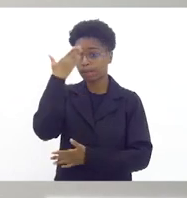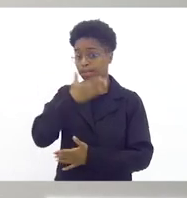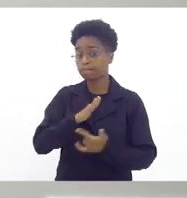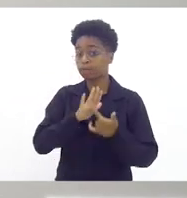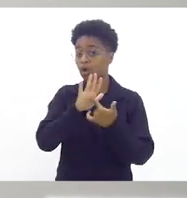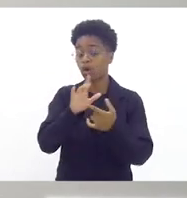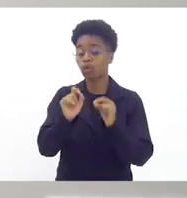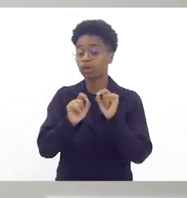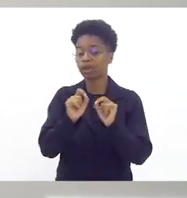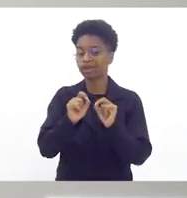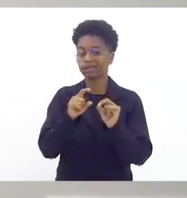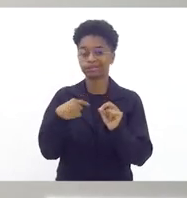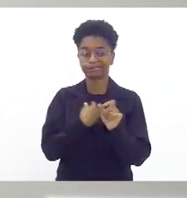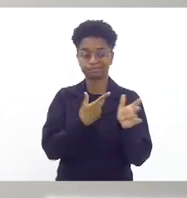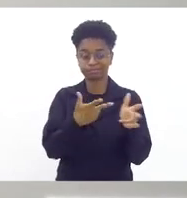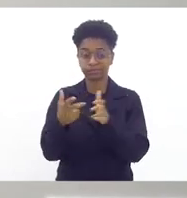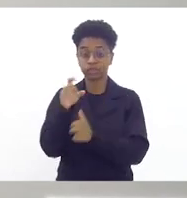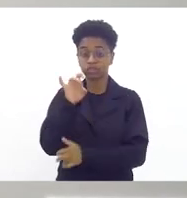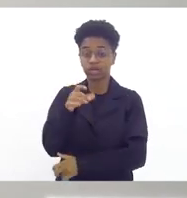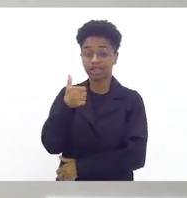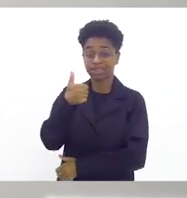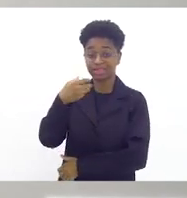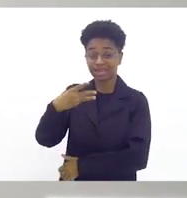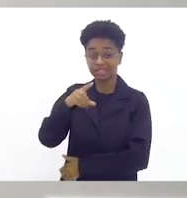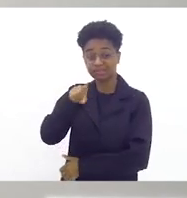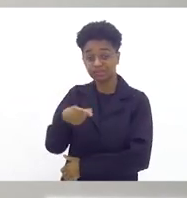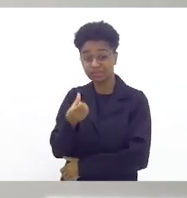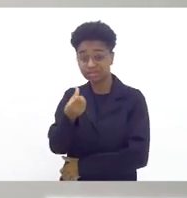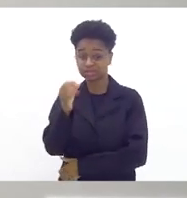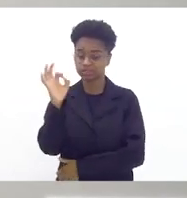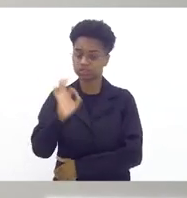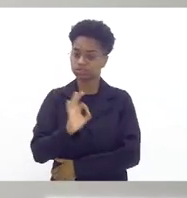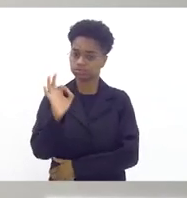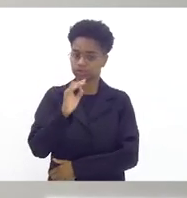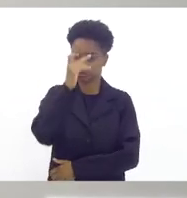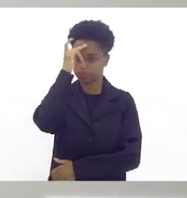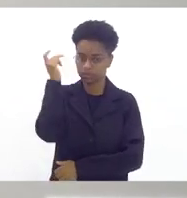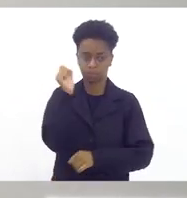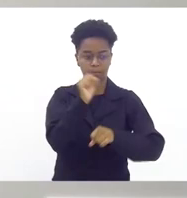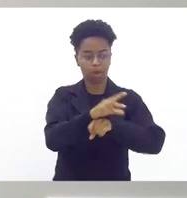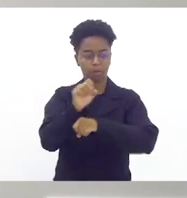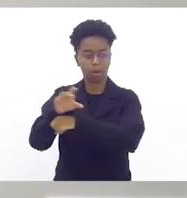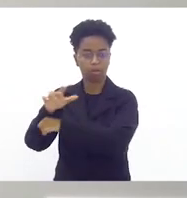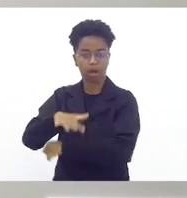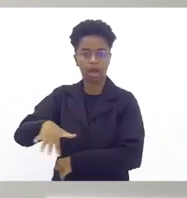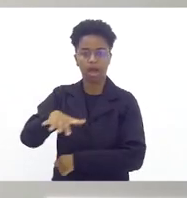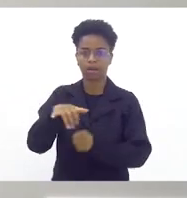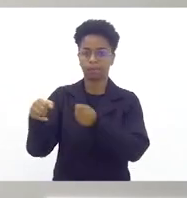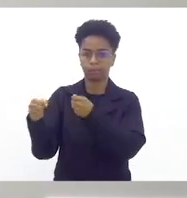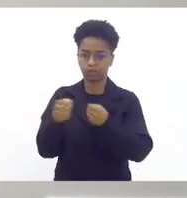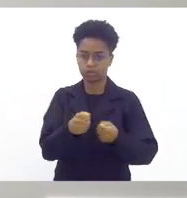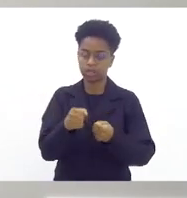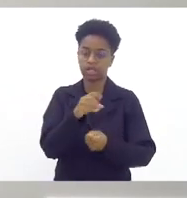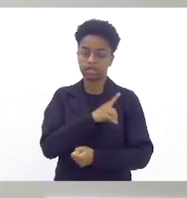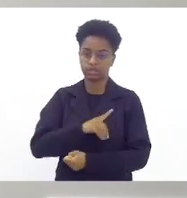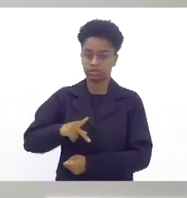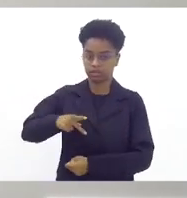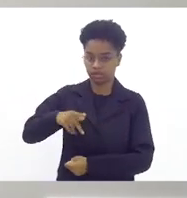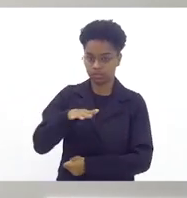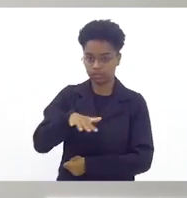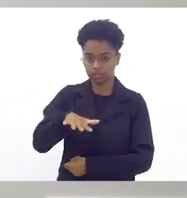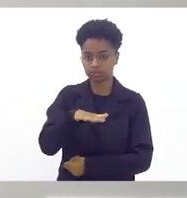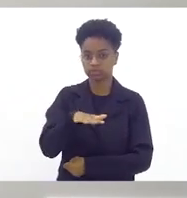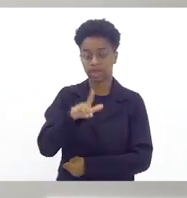que se vê, somente 13,6% das pessoas que ocupam espaços de poder, seja, são defensores e defensoras